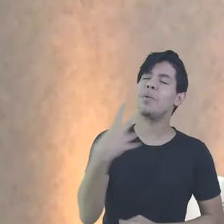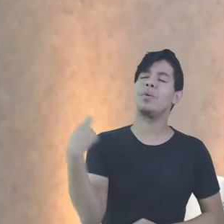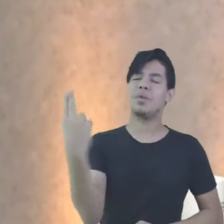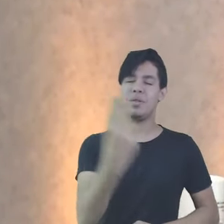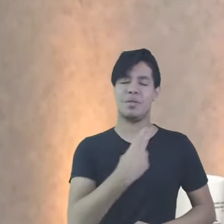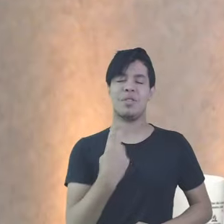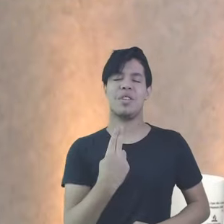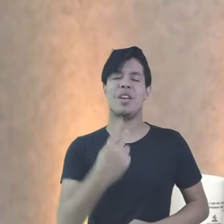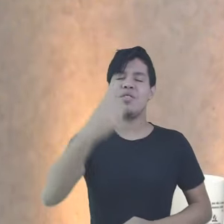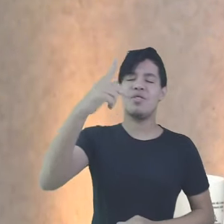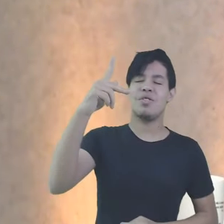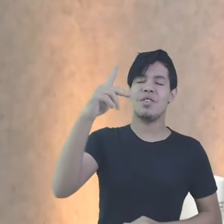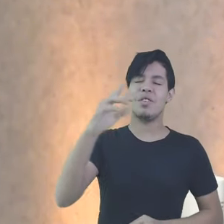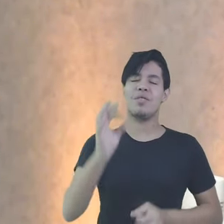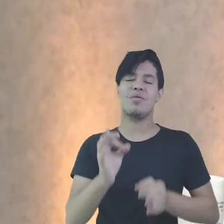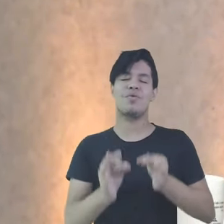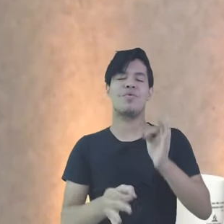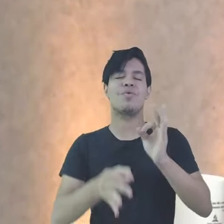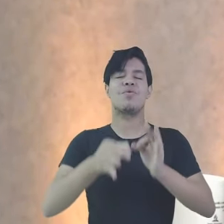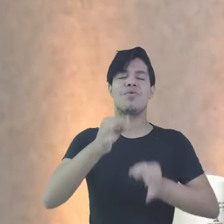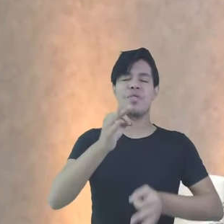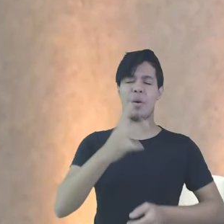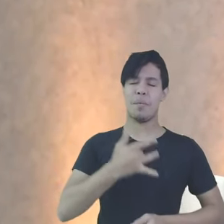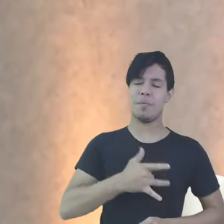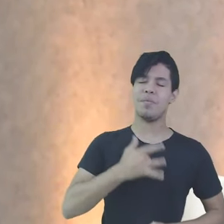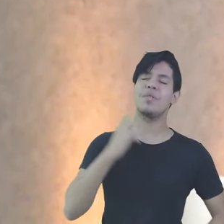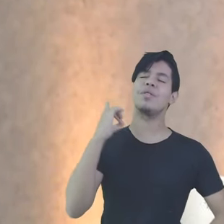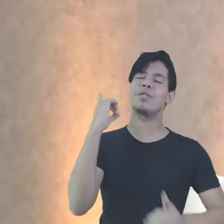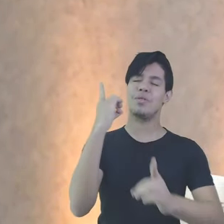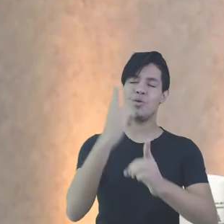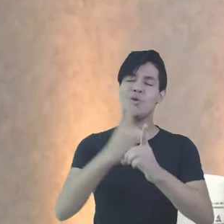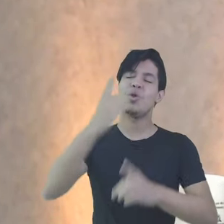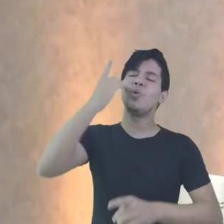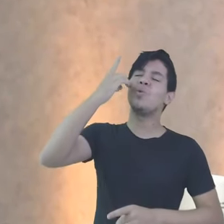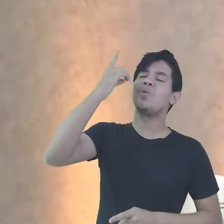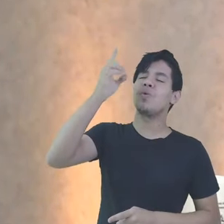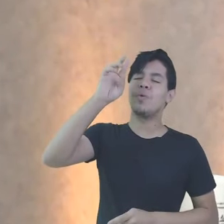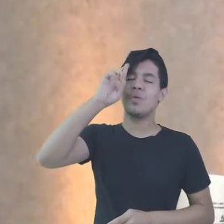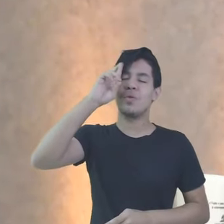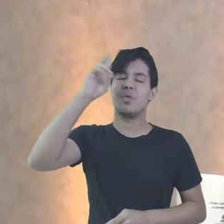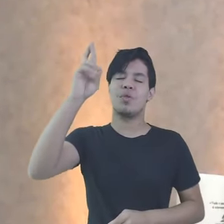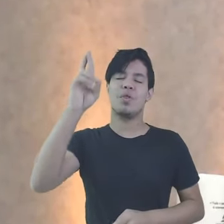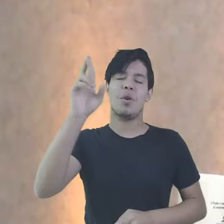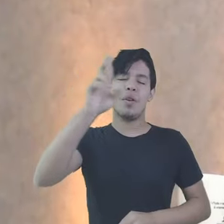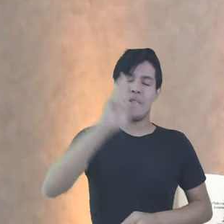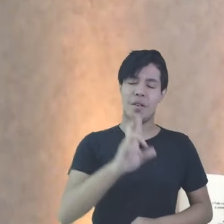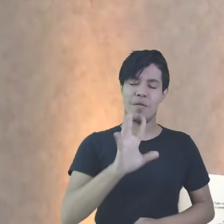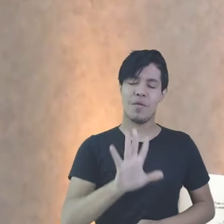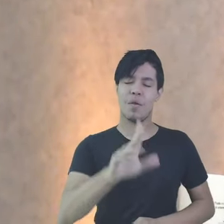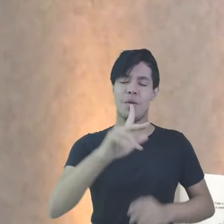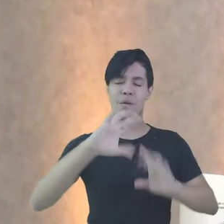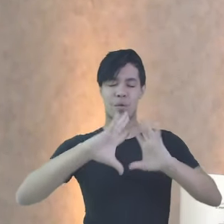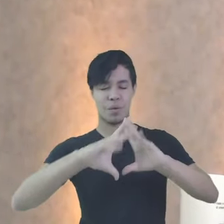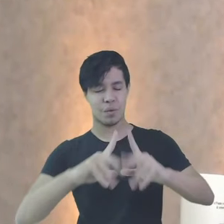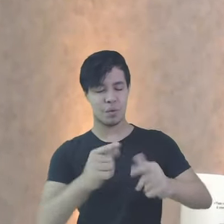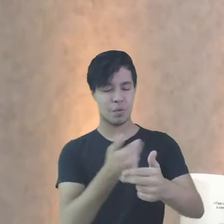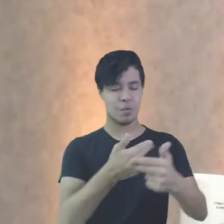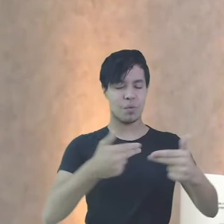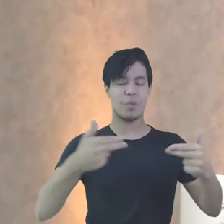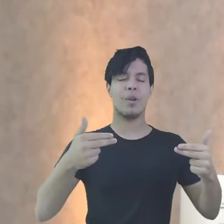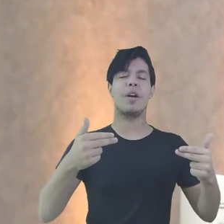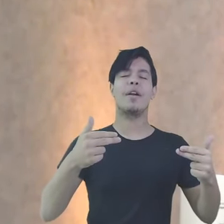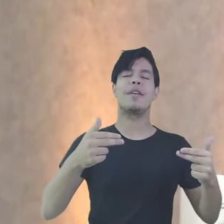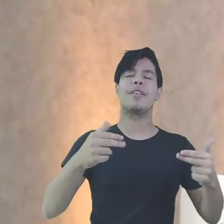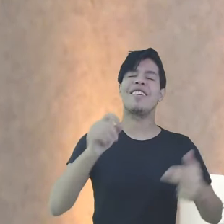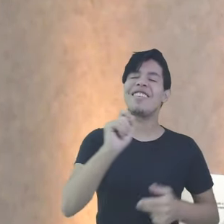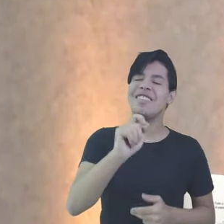a misericórdia se encontram. E um dia, o Senhor vai se manifestar em toda a sua glória. Aqueles que não se